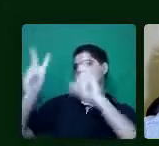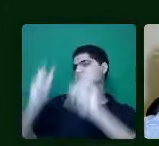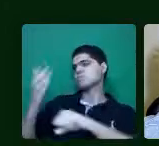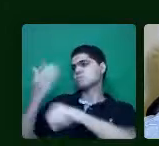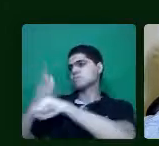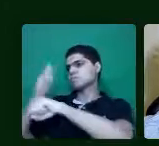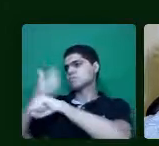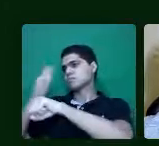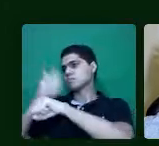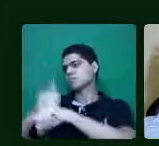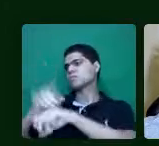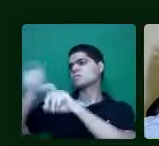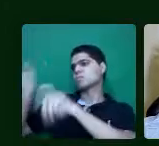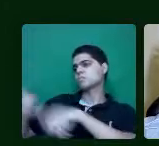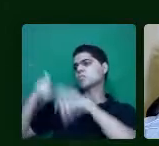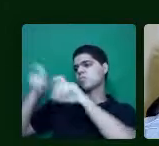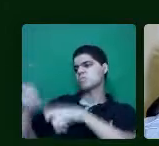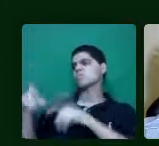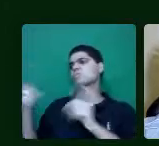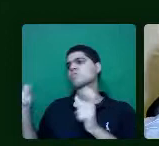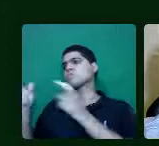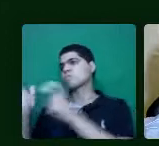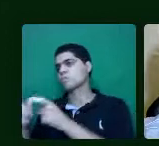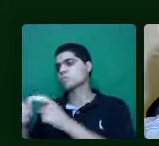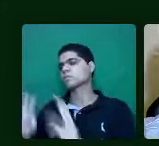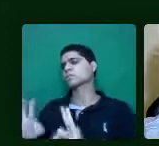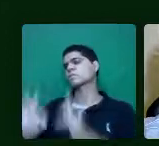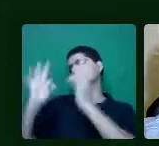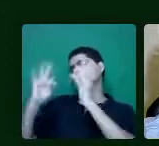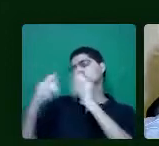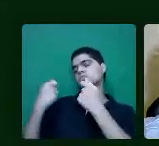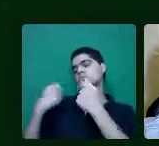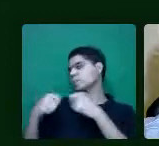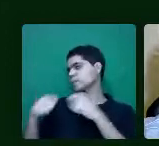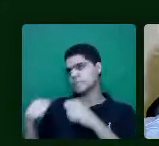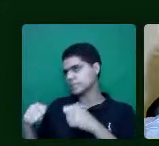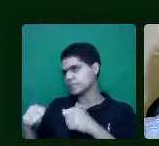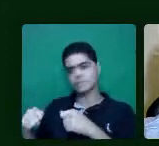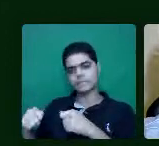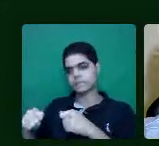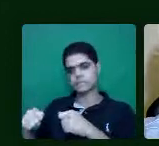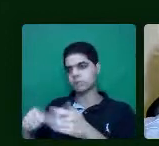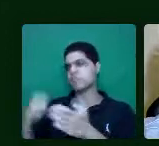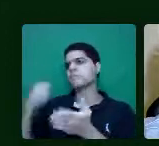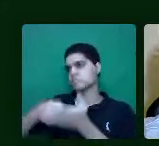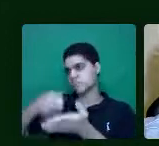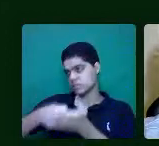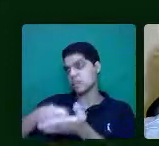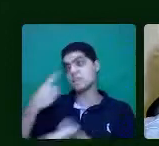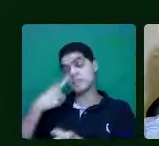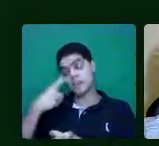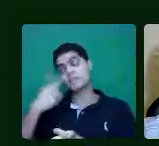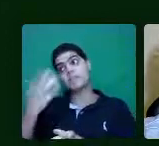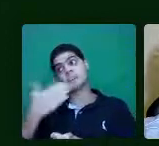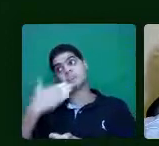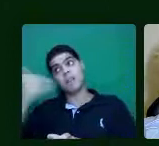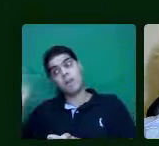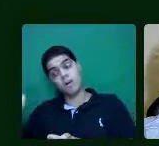pequeno produtor, então não necessariamente que tem que ter tecnologia, a gente não vai exigir isso. Seria legal, seria interessante, mas não necessariamente, às